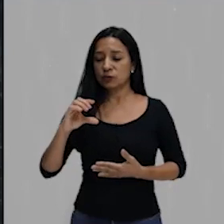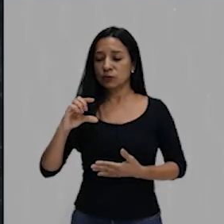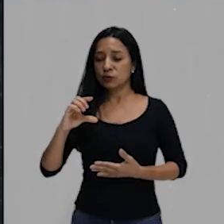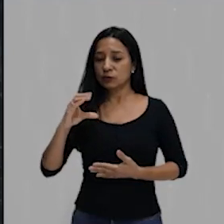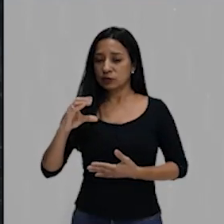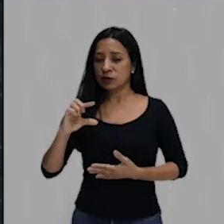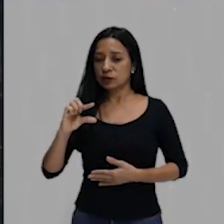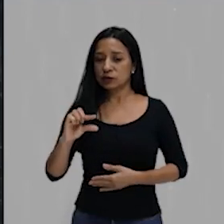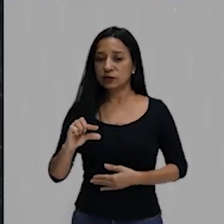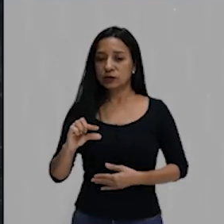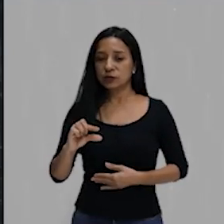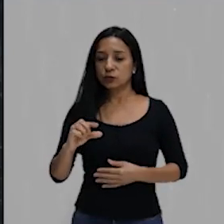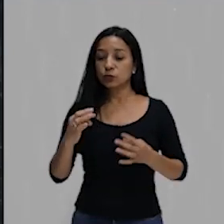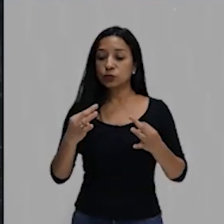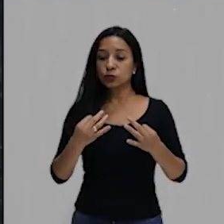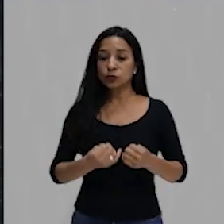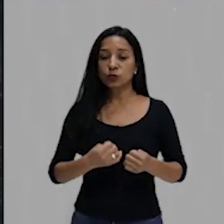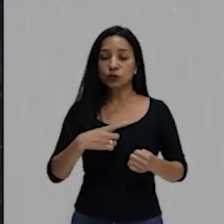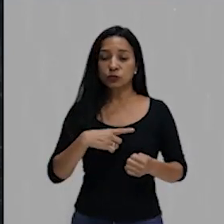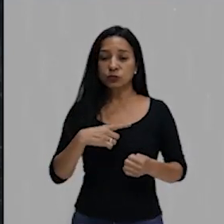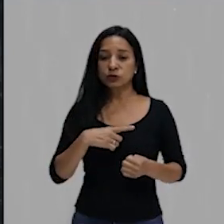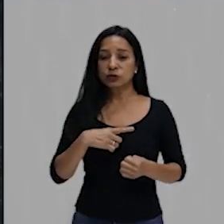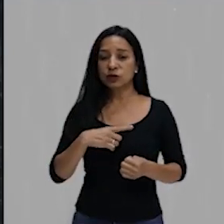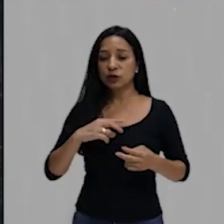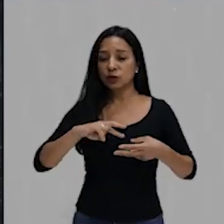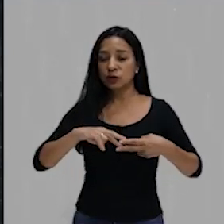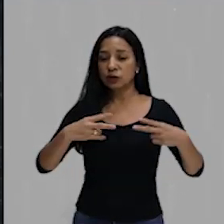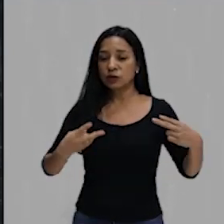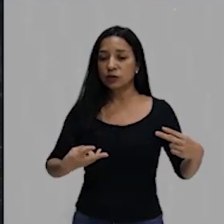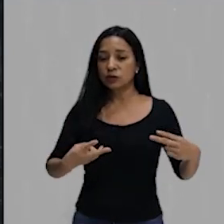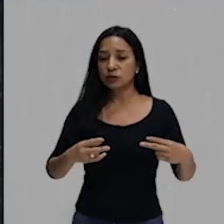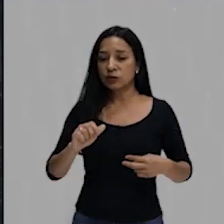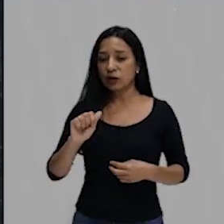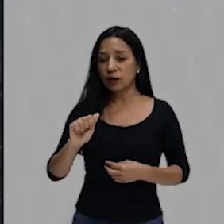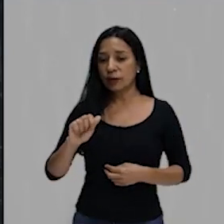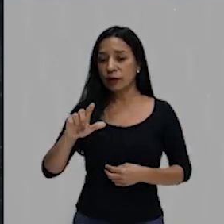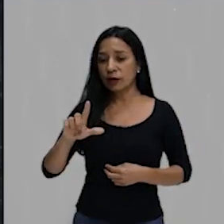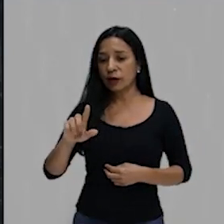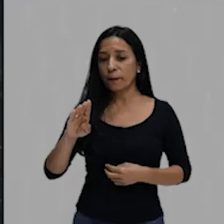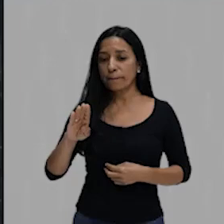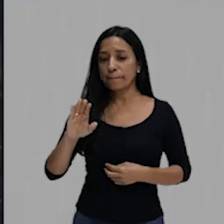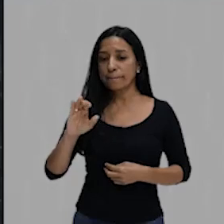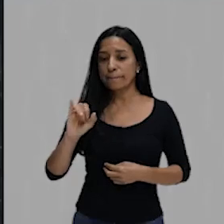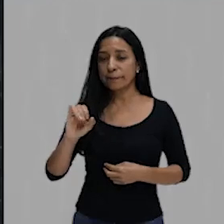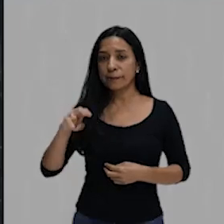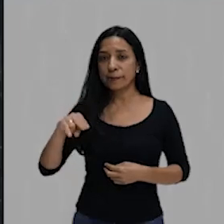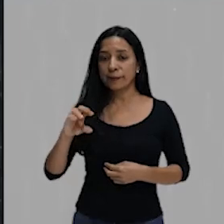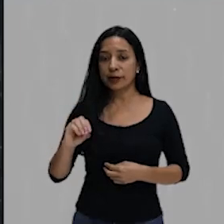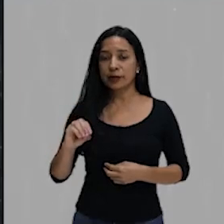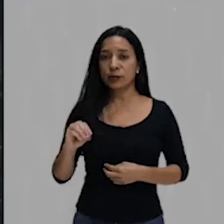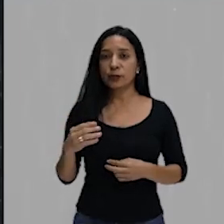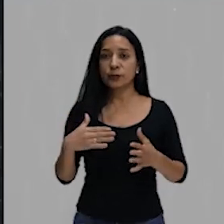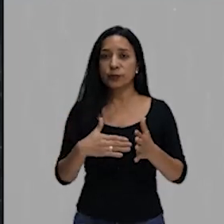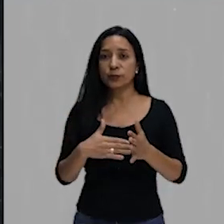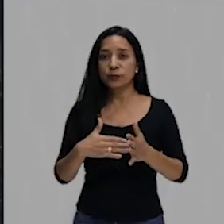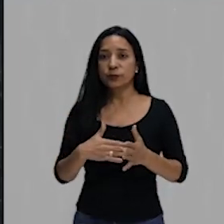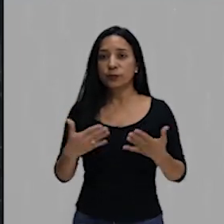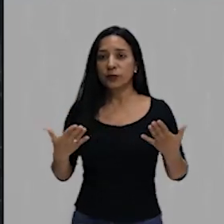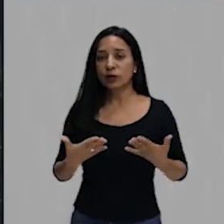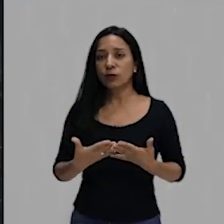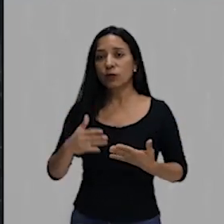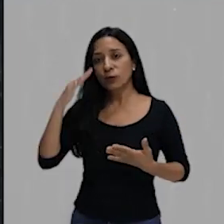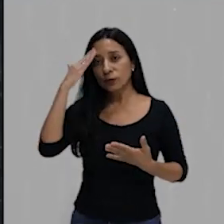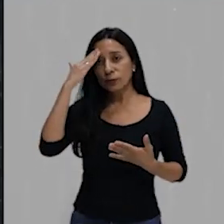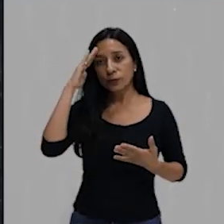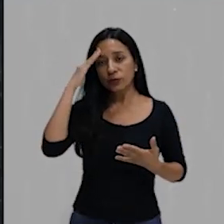todos que têm esse genótipo aqui, vai ser albino. Então, até então, nós